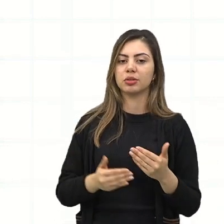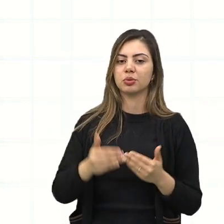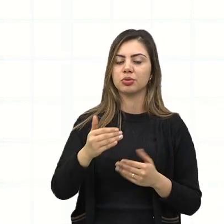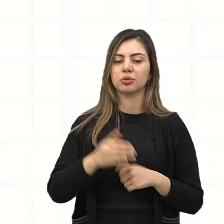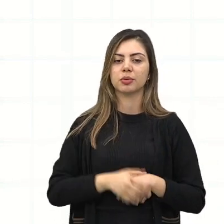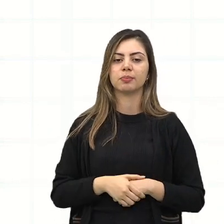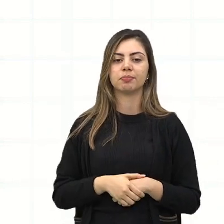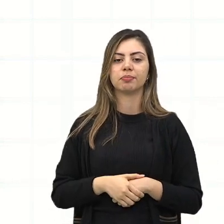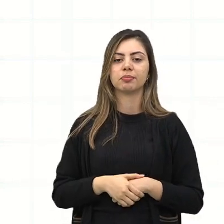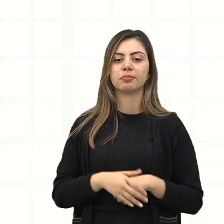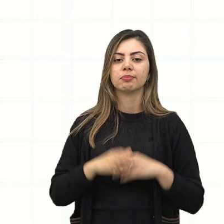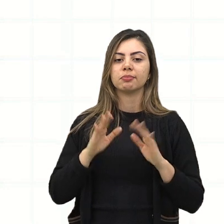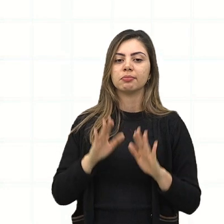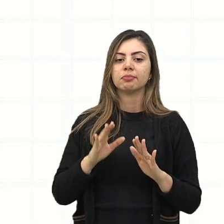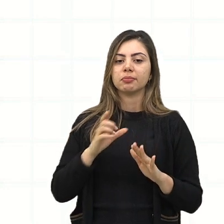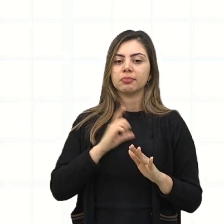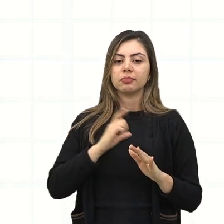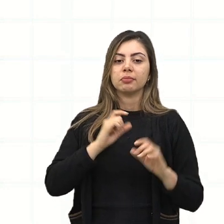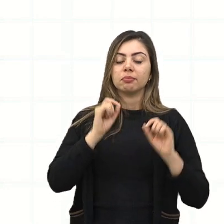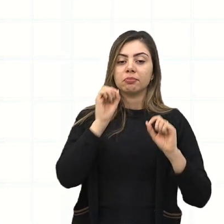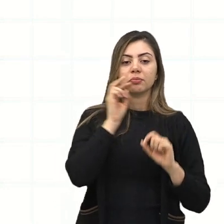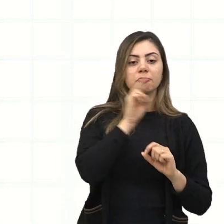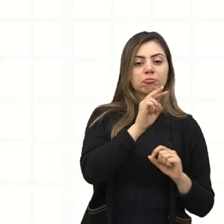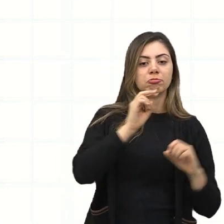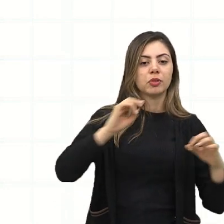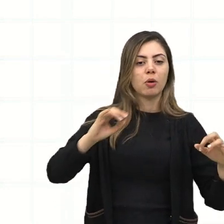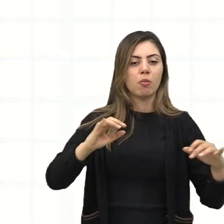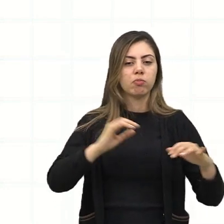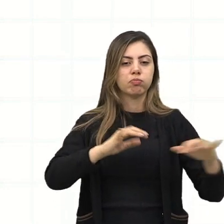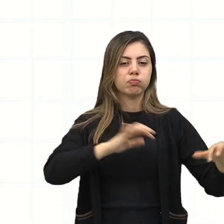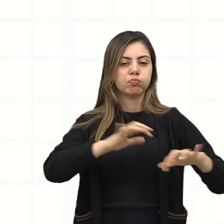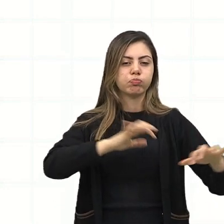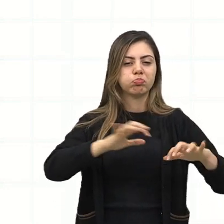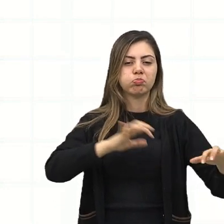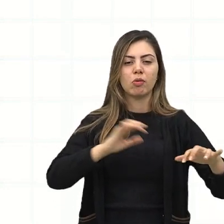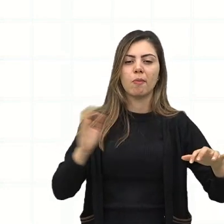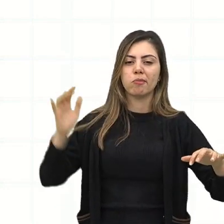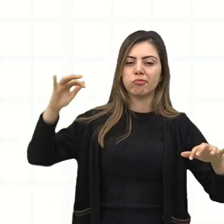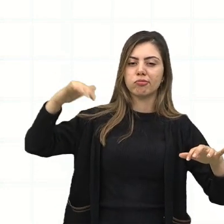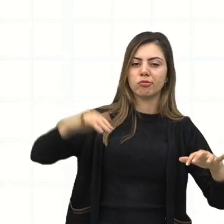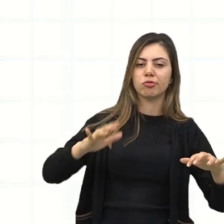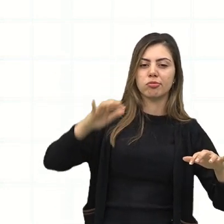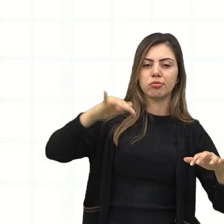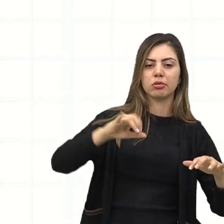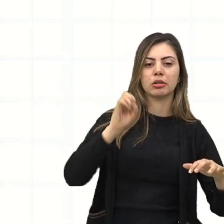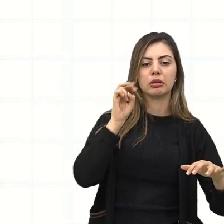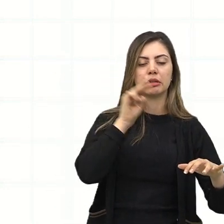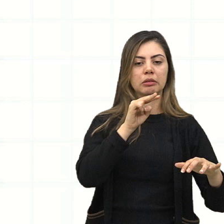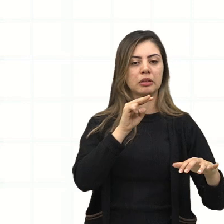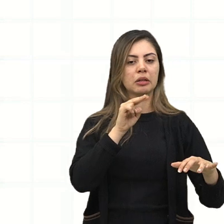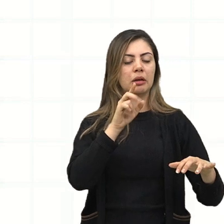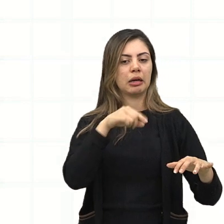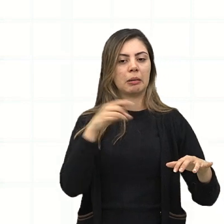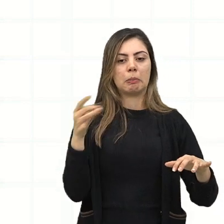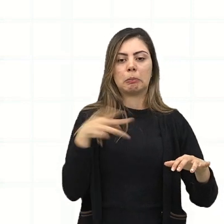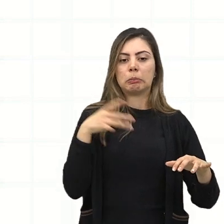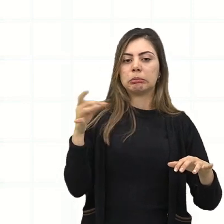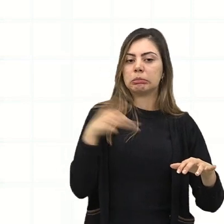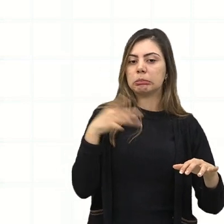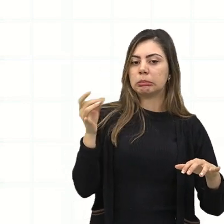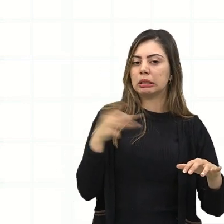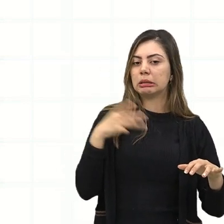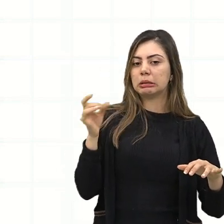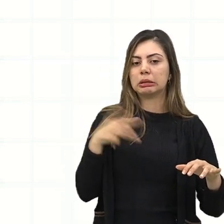Mas louvemos o maremoto e o terremoto pelo que eles têm de fundamentalmente pânico, pela sua cega,